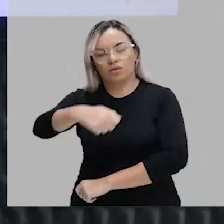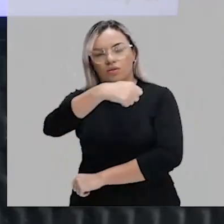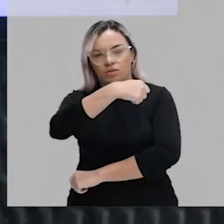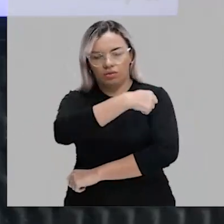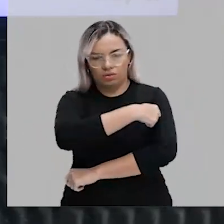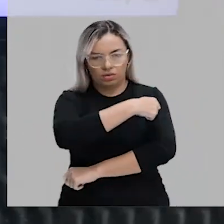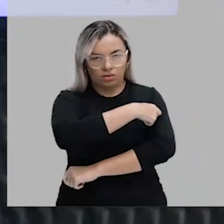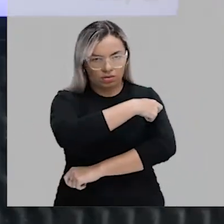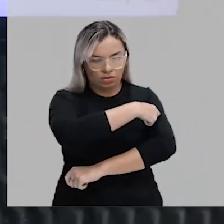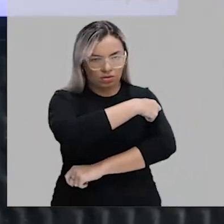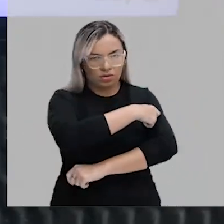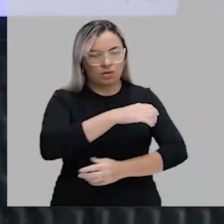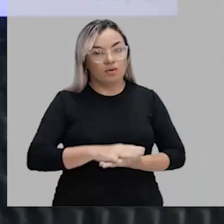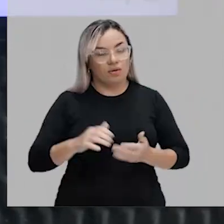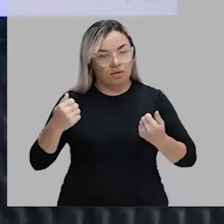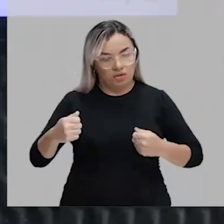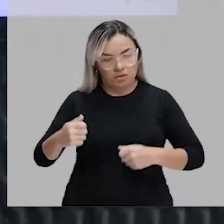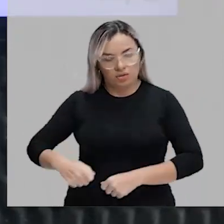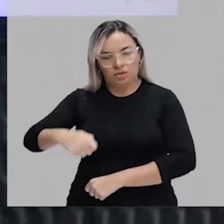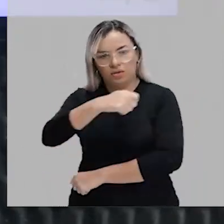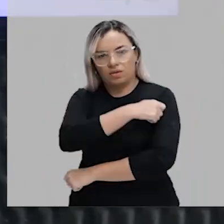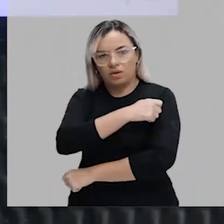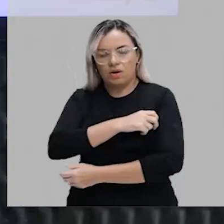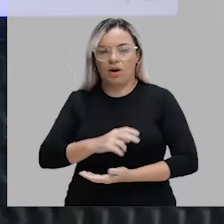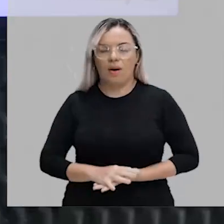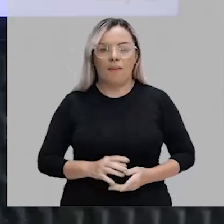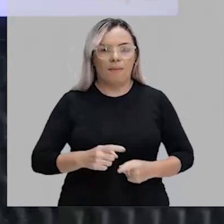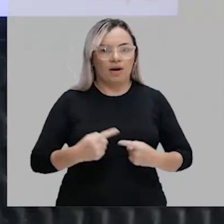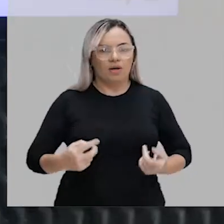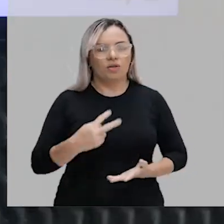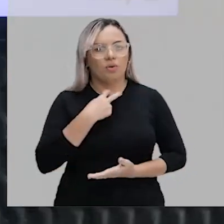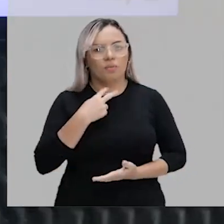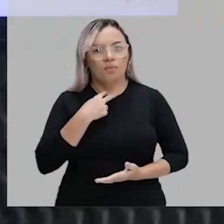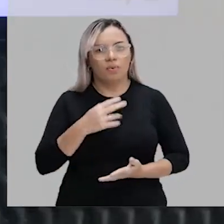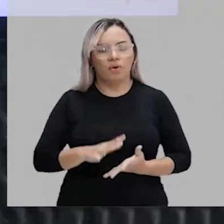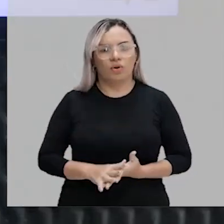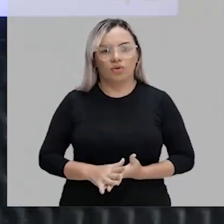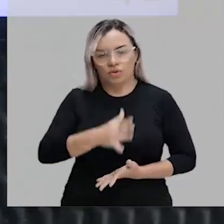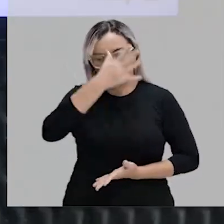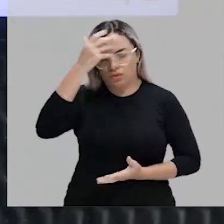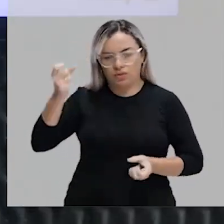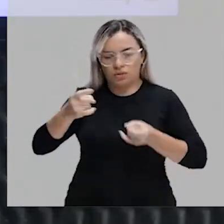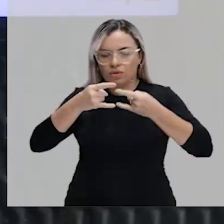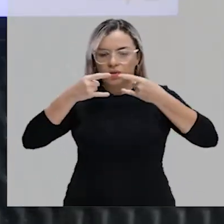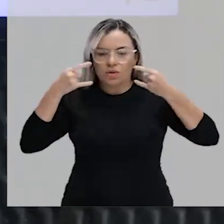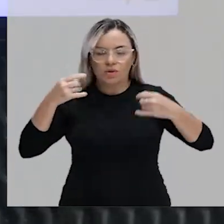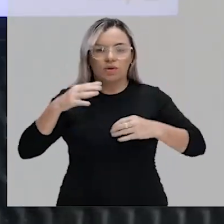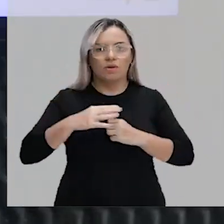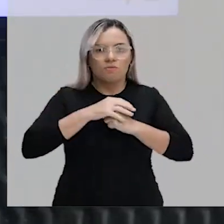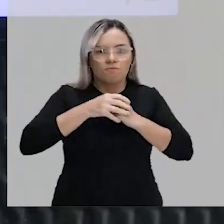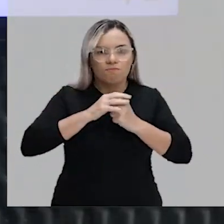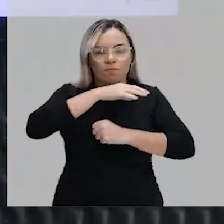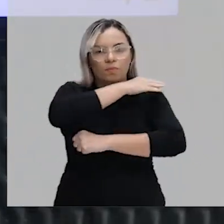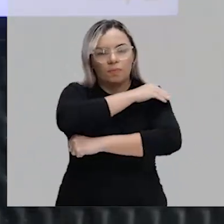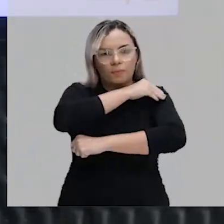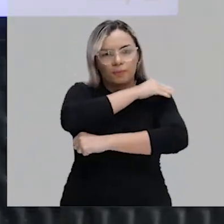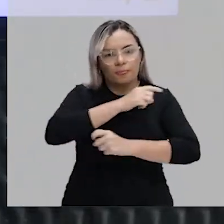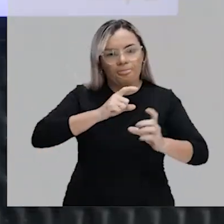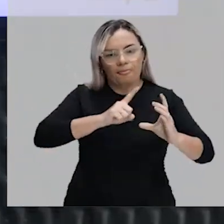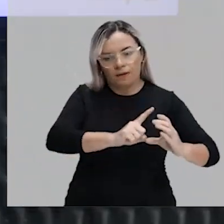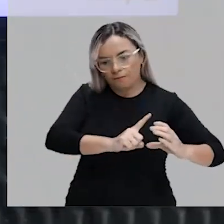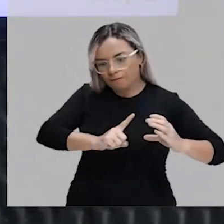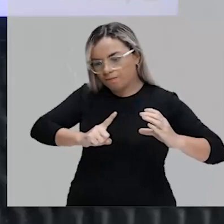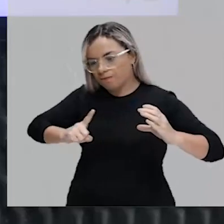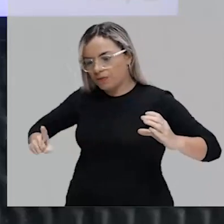vacine, certo? Mas não deixe de usar sua máscara, não deixe de usar o seu álcool gel e de manter o distanciamento. Não aglomere na